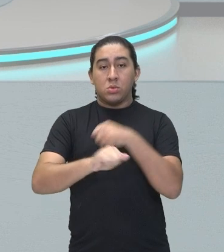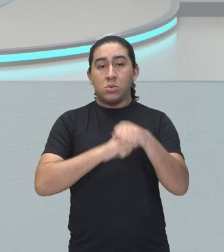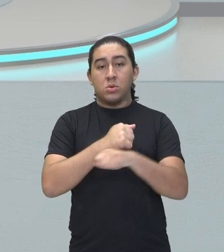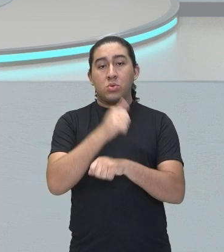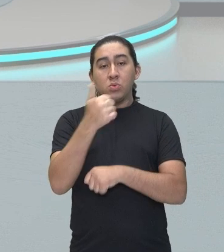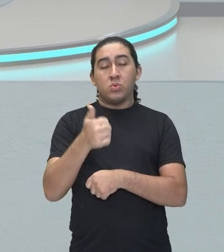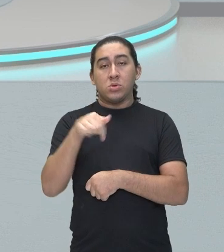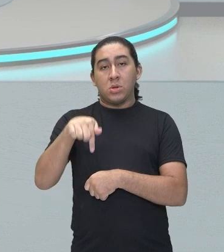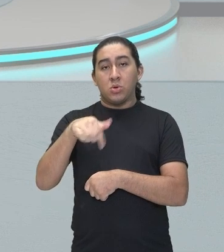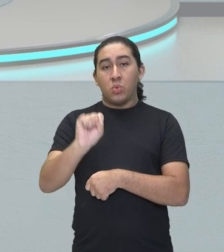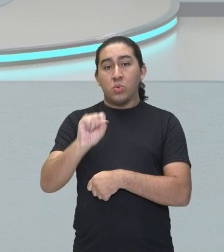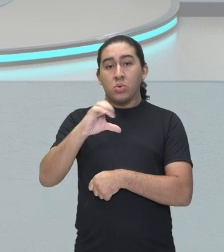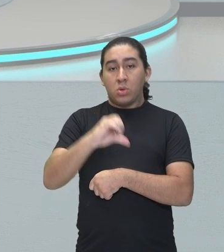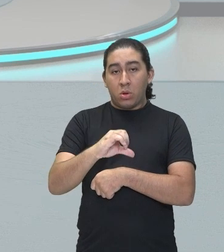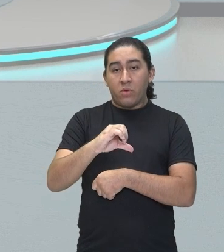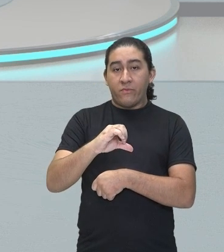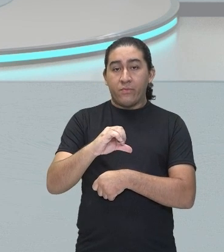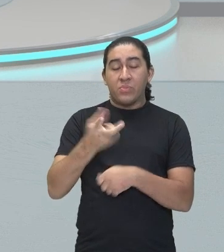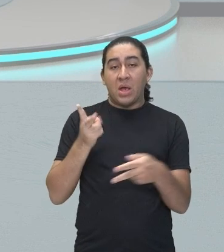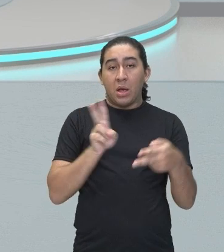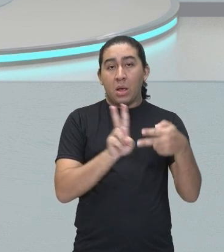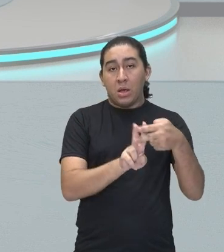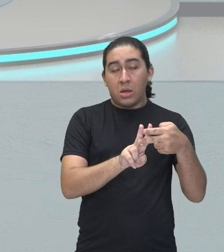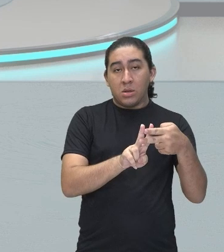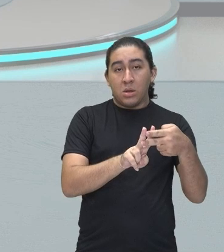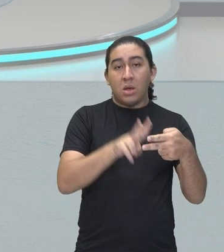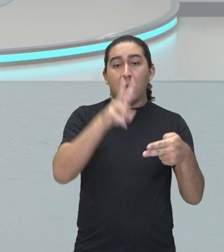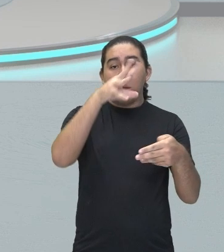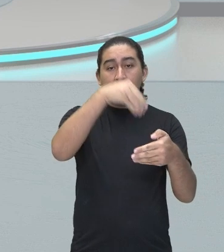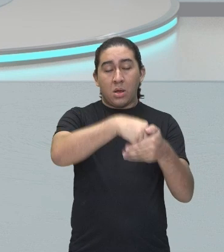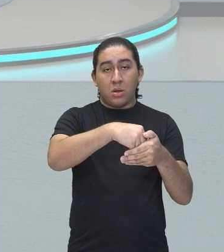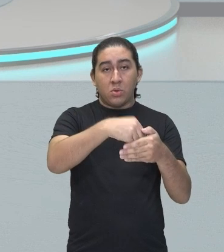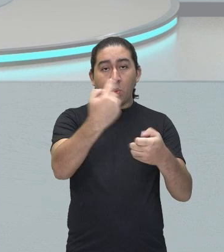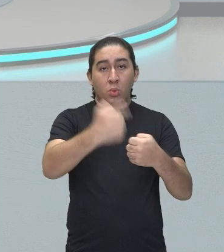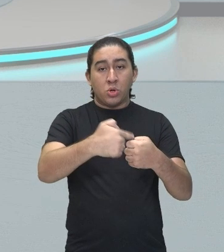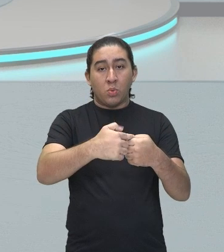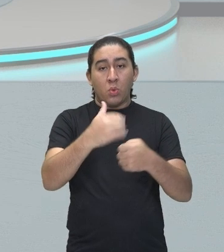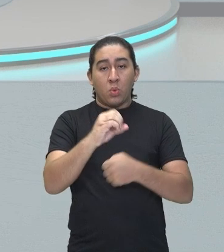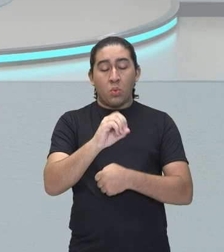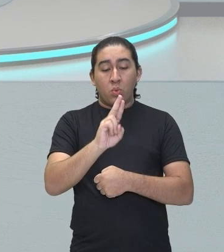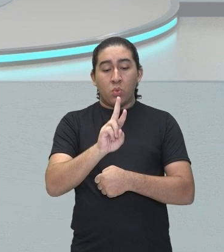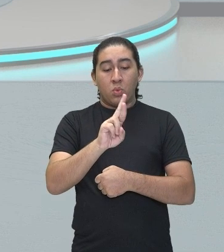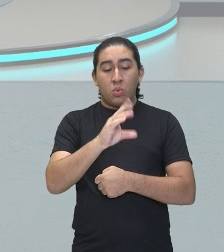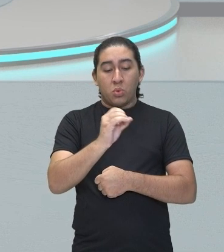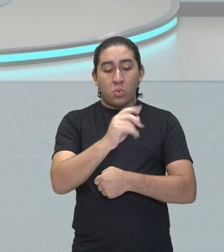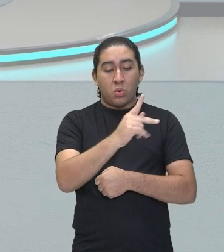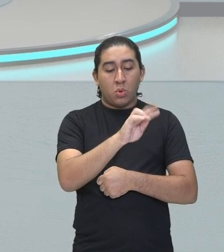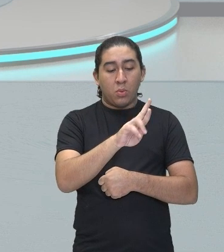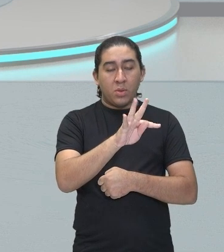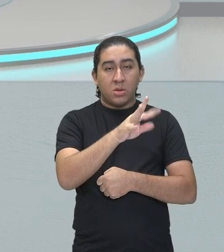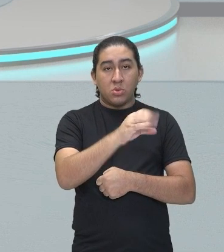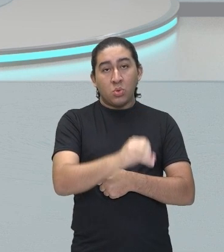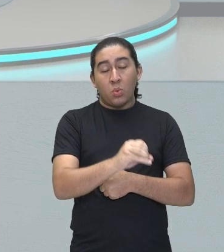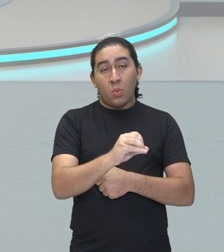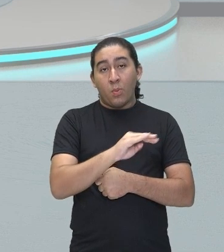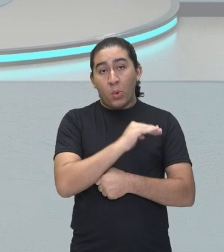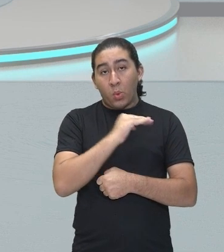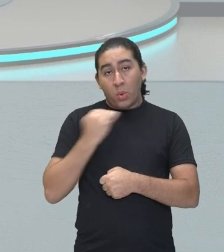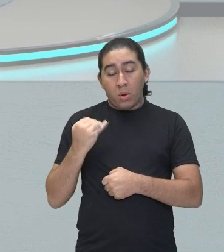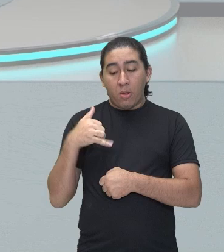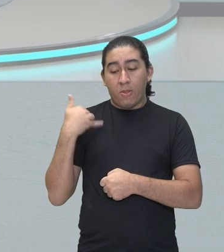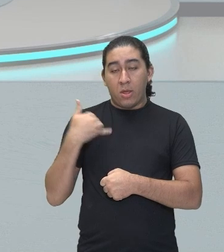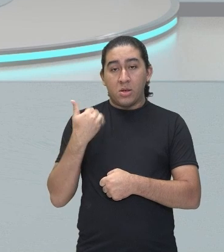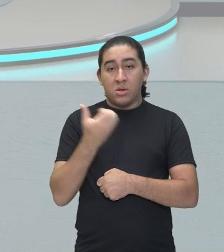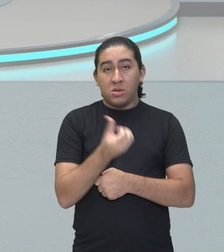1789, na cadeia de Ouro Preto, Minas Gerais. Ele faleceu com apenas 60 anos, mas lutou bravamente